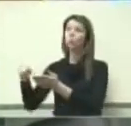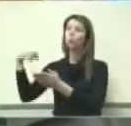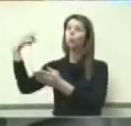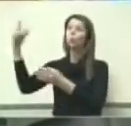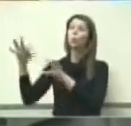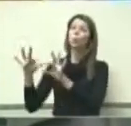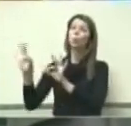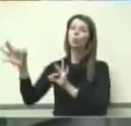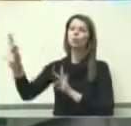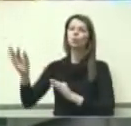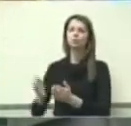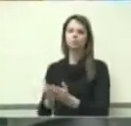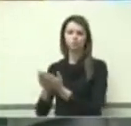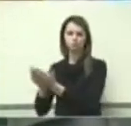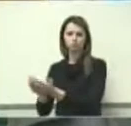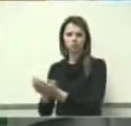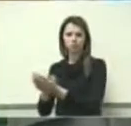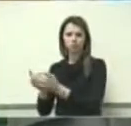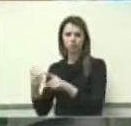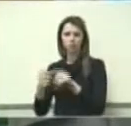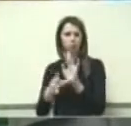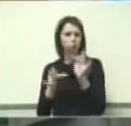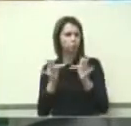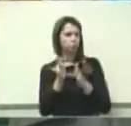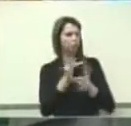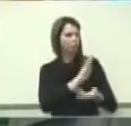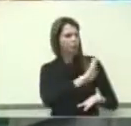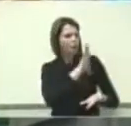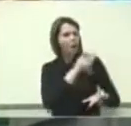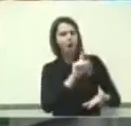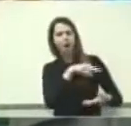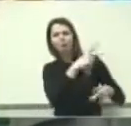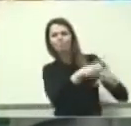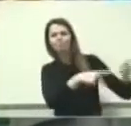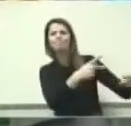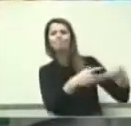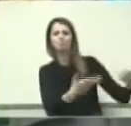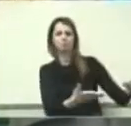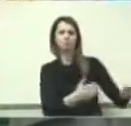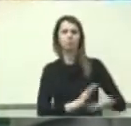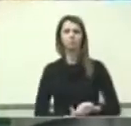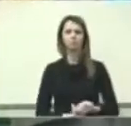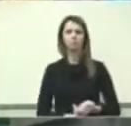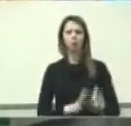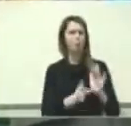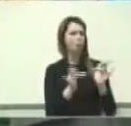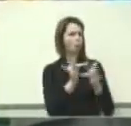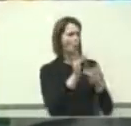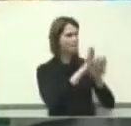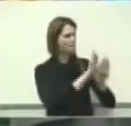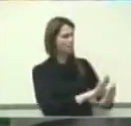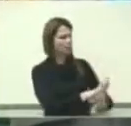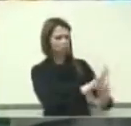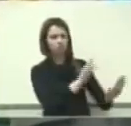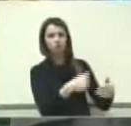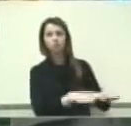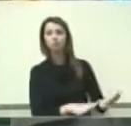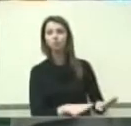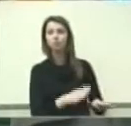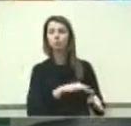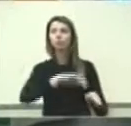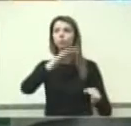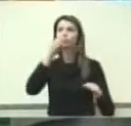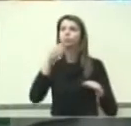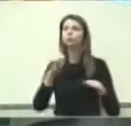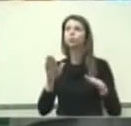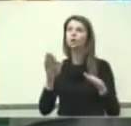enquanto despedia a multidão e despedida multidão subiu ao monte para orar a